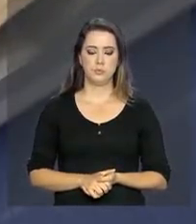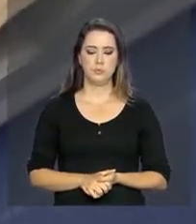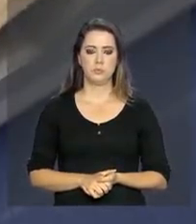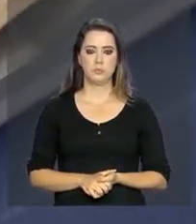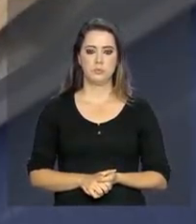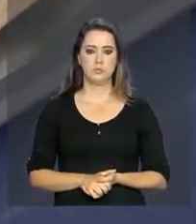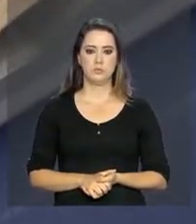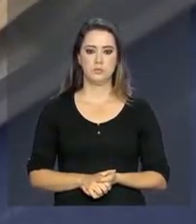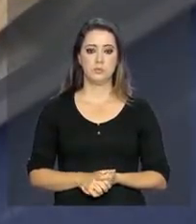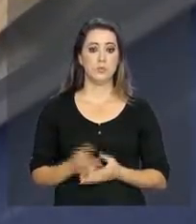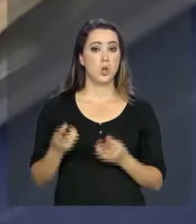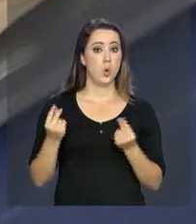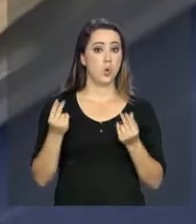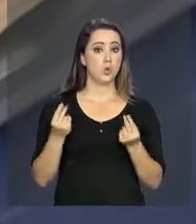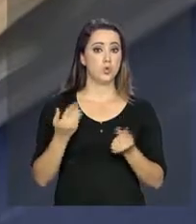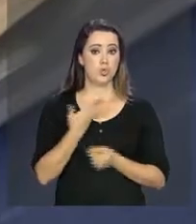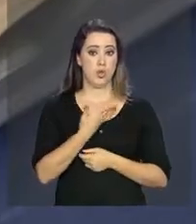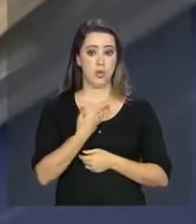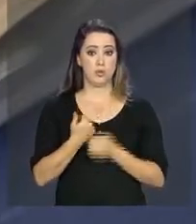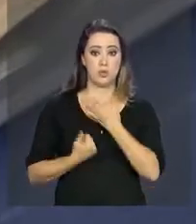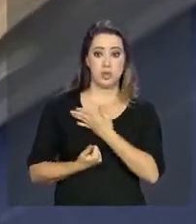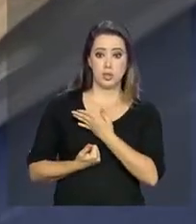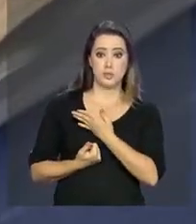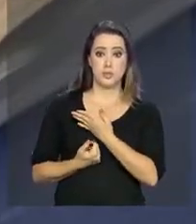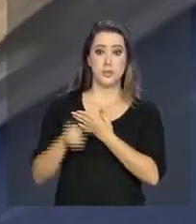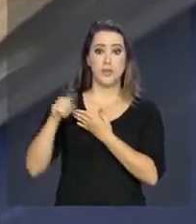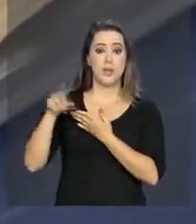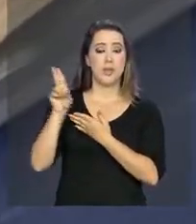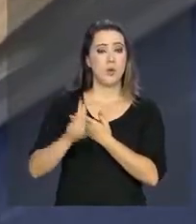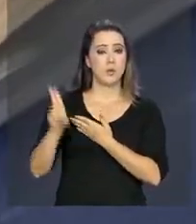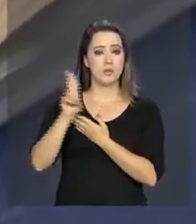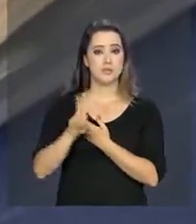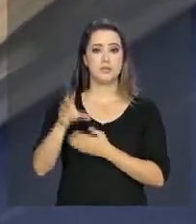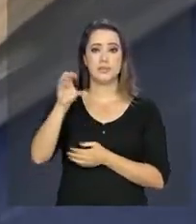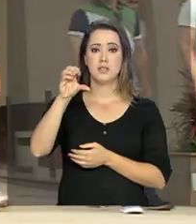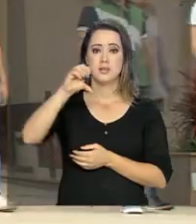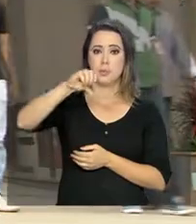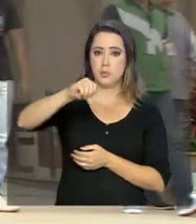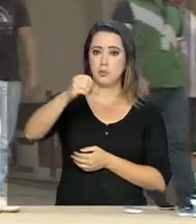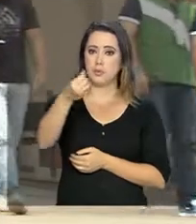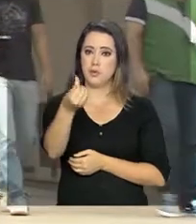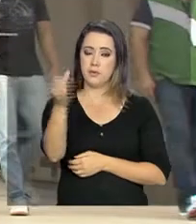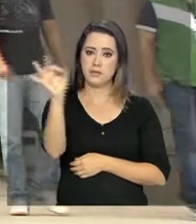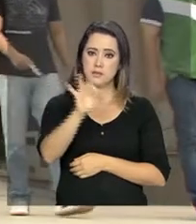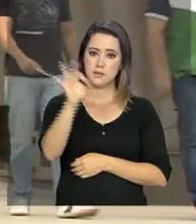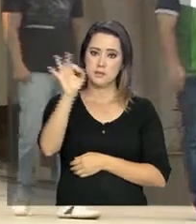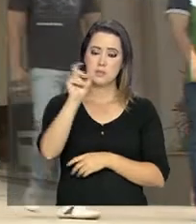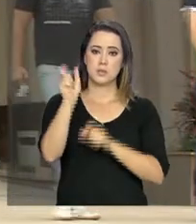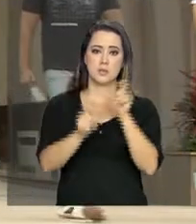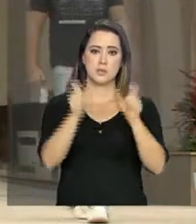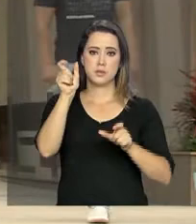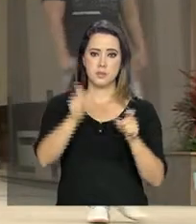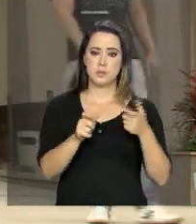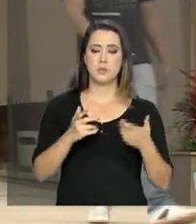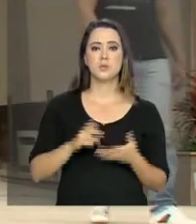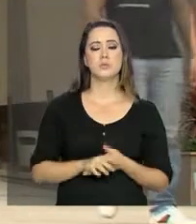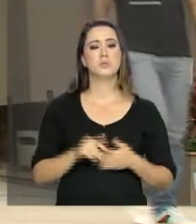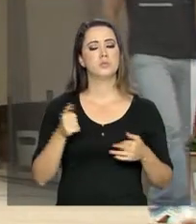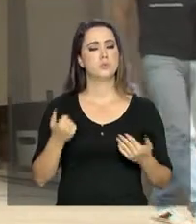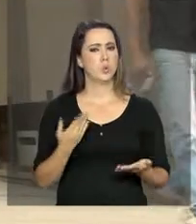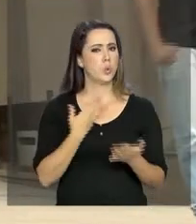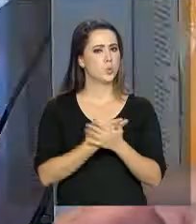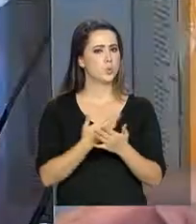o dinheiro vivo é utilizado por 96% dos brasileiros segundo pesquisa do banco central o